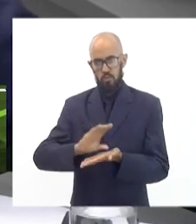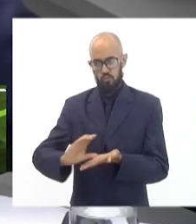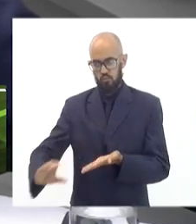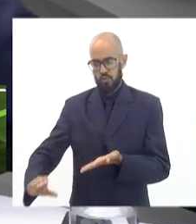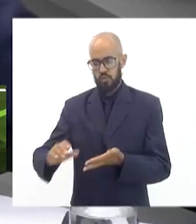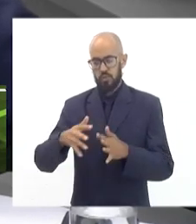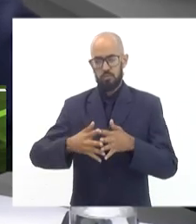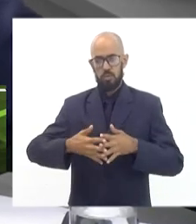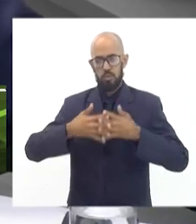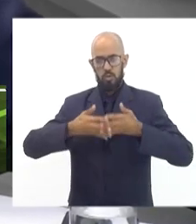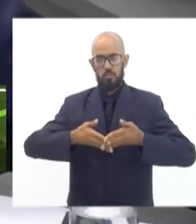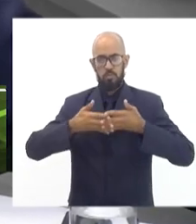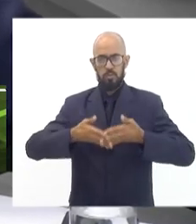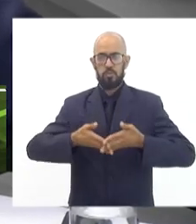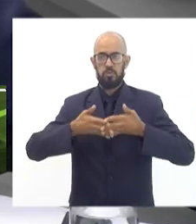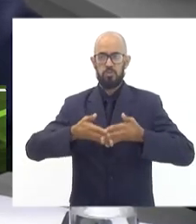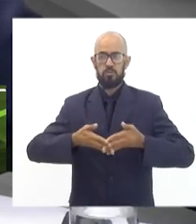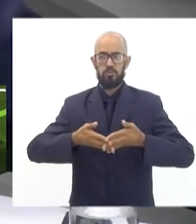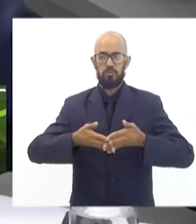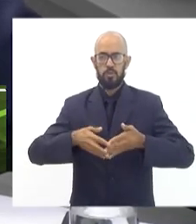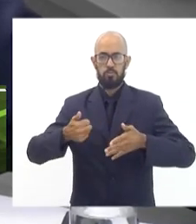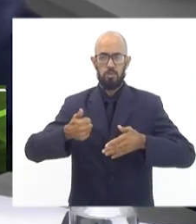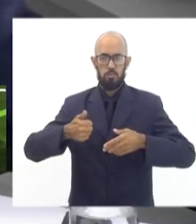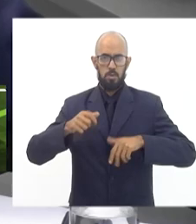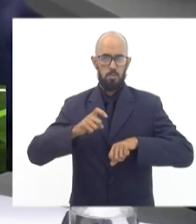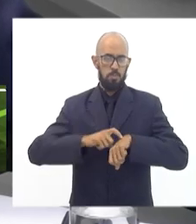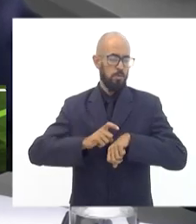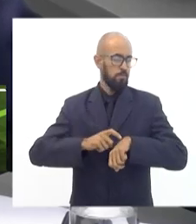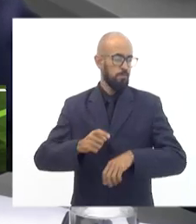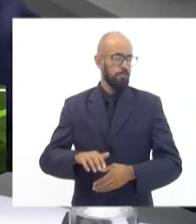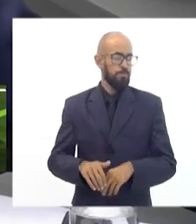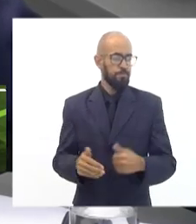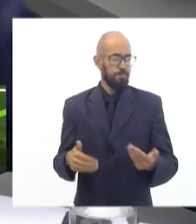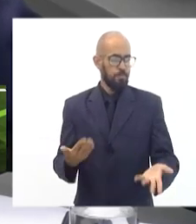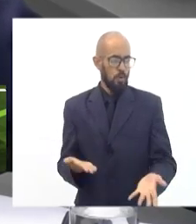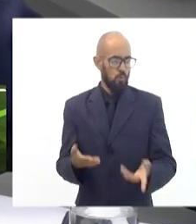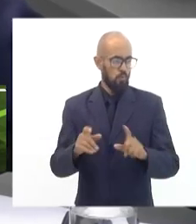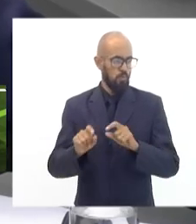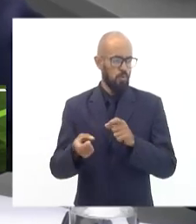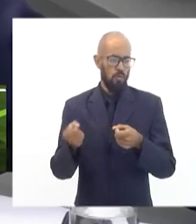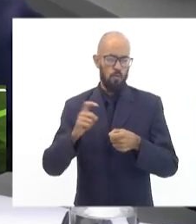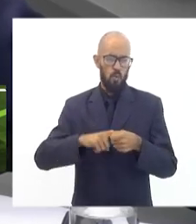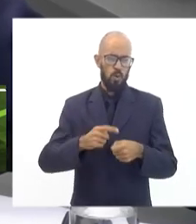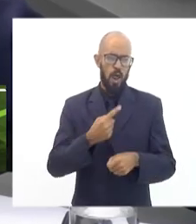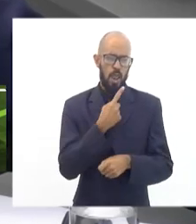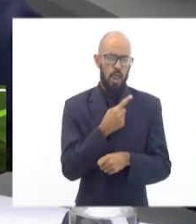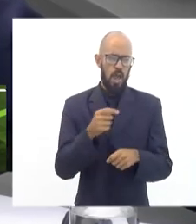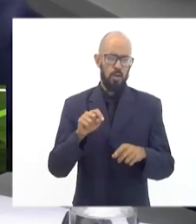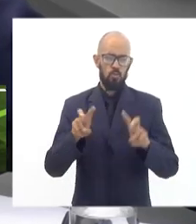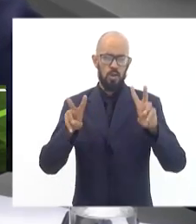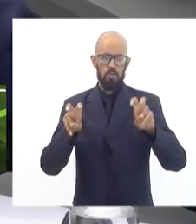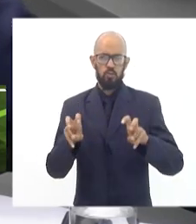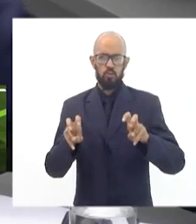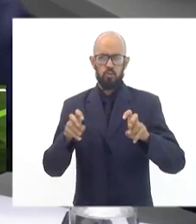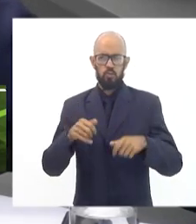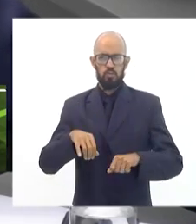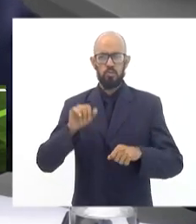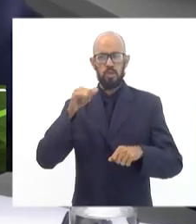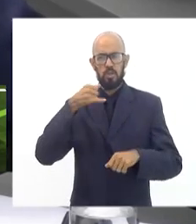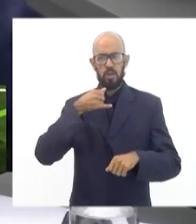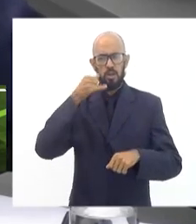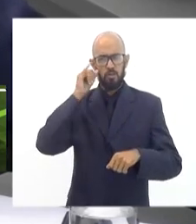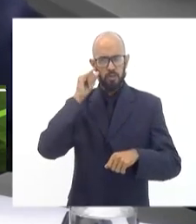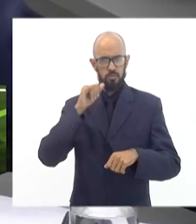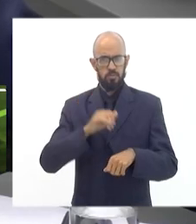lá em Petrópolis nesse primeiro momento e aí eu vou voltar lá no assunto da prevenção